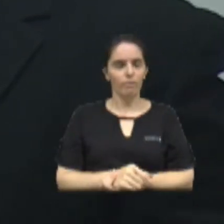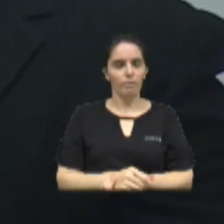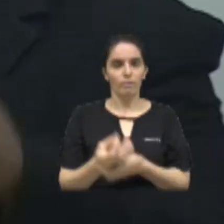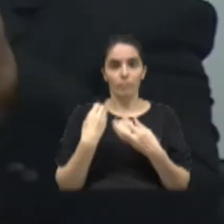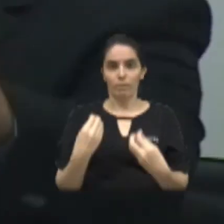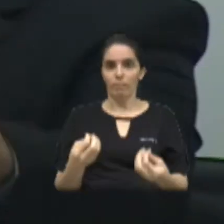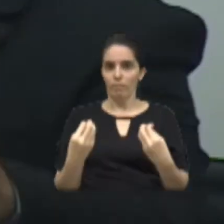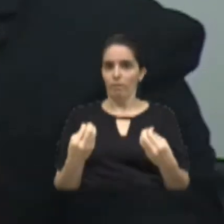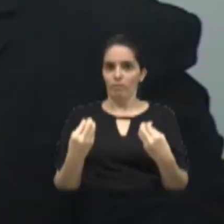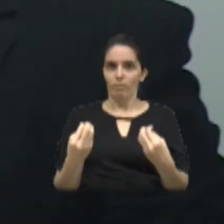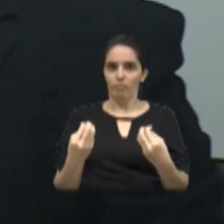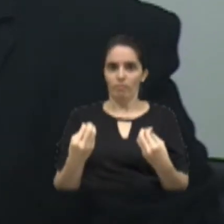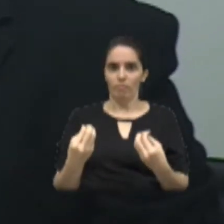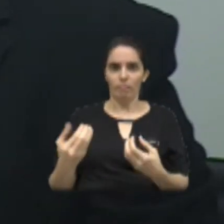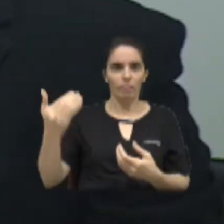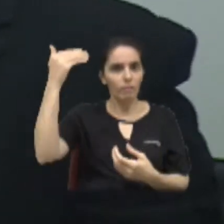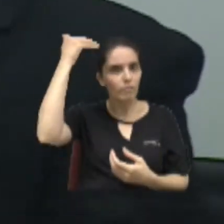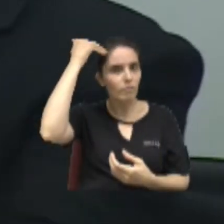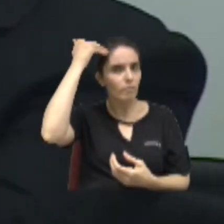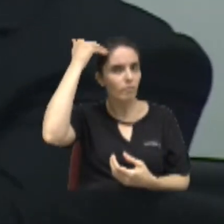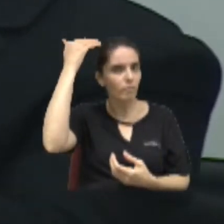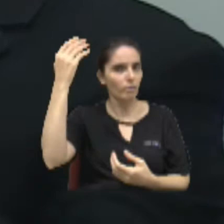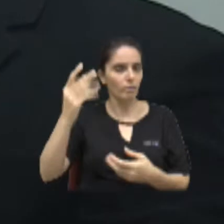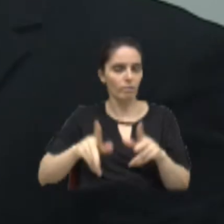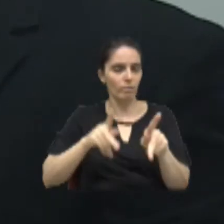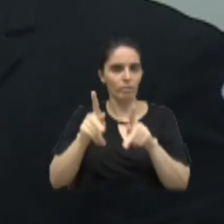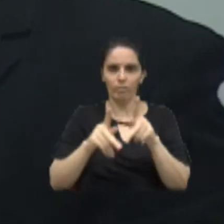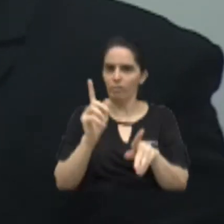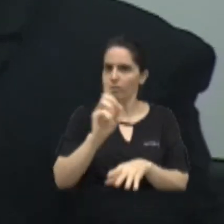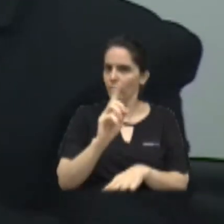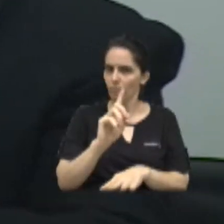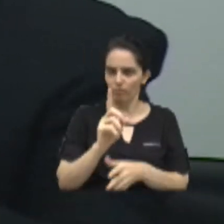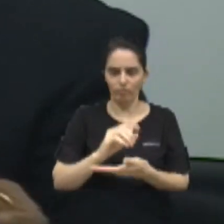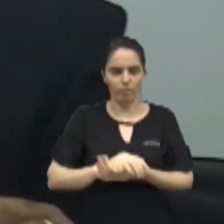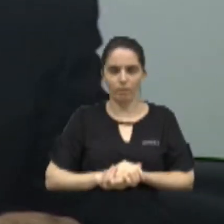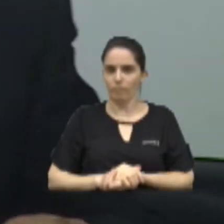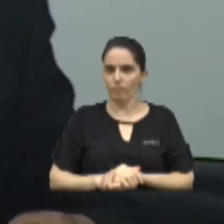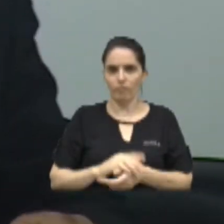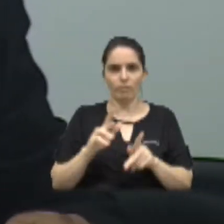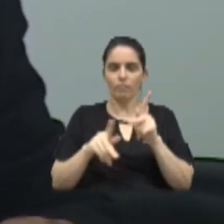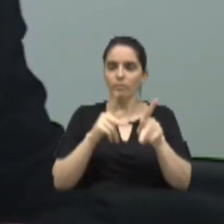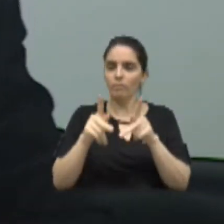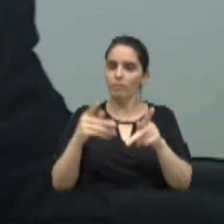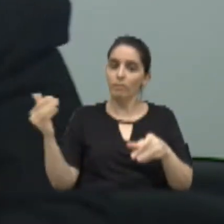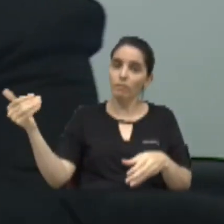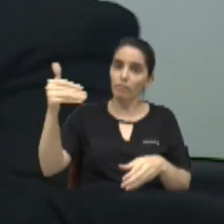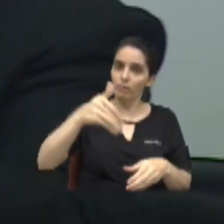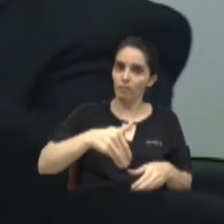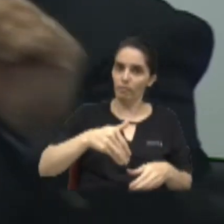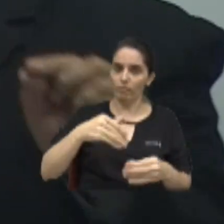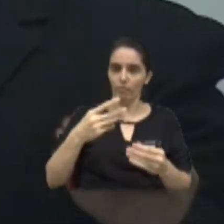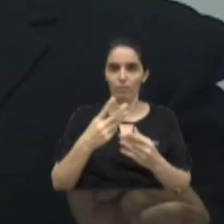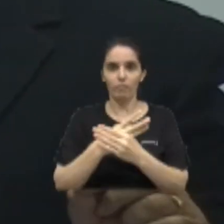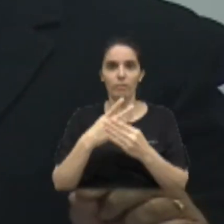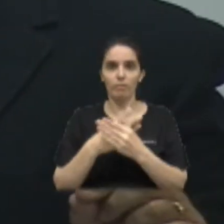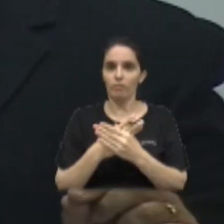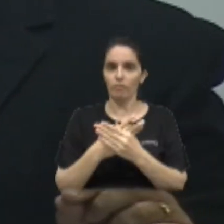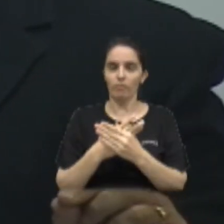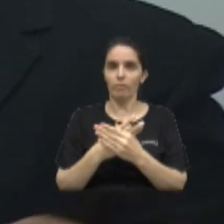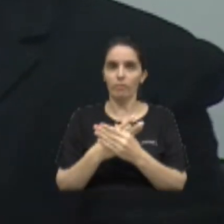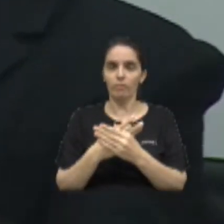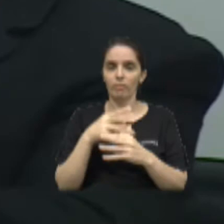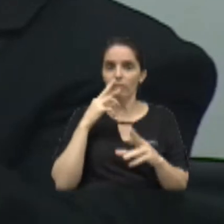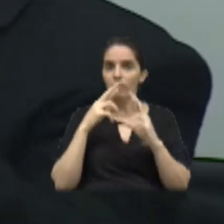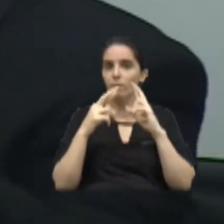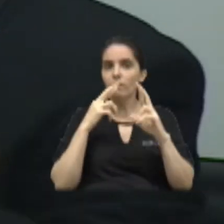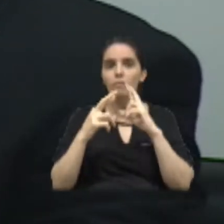podemos culpar a população. A população não sai das suas casas e vem até a Câmara Municipal ou coloca o